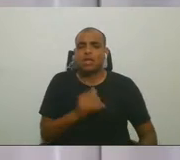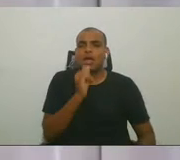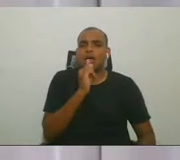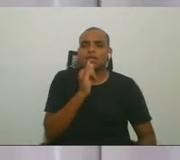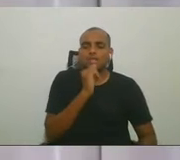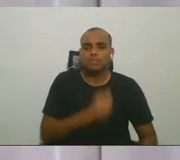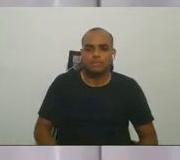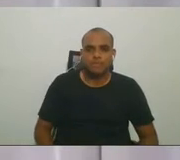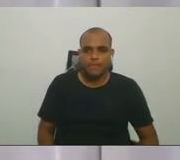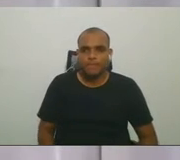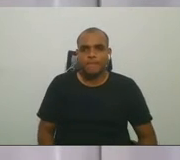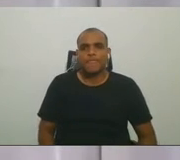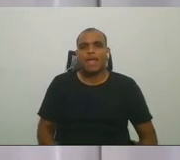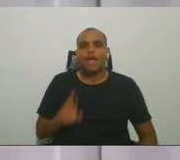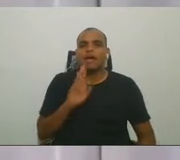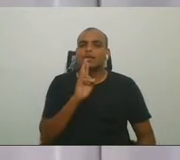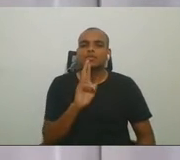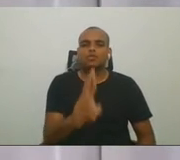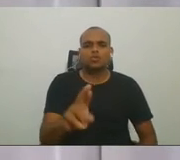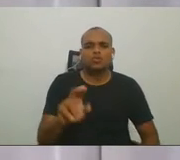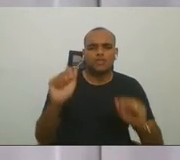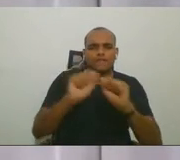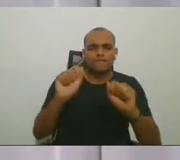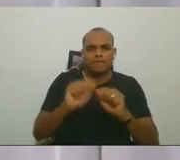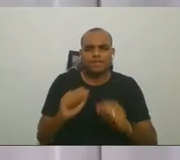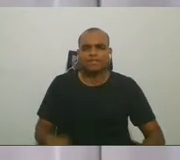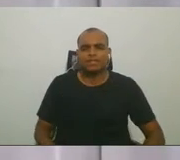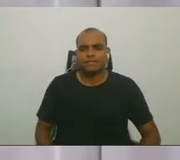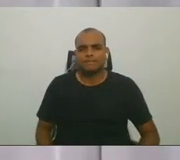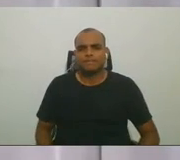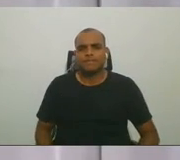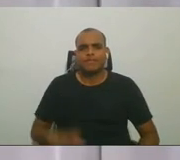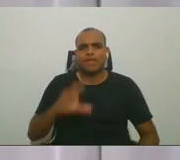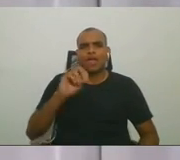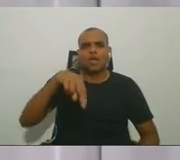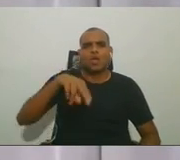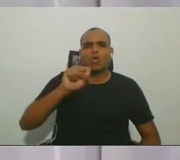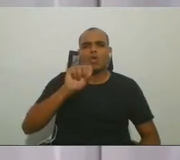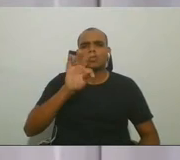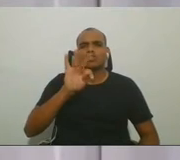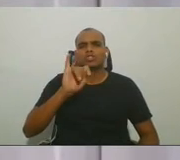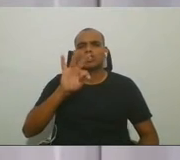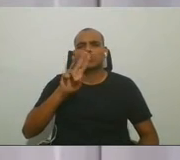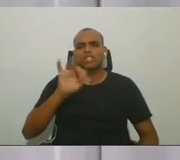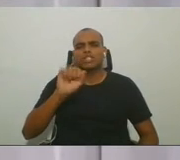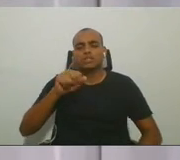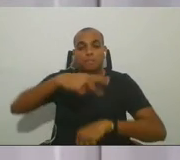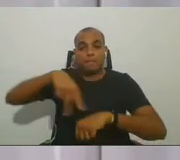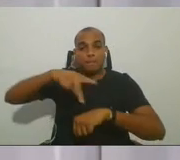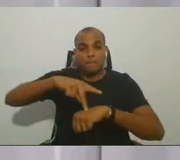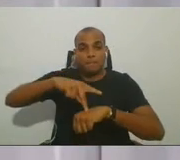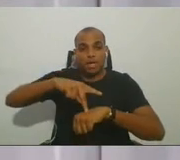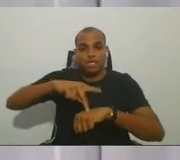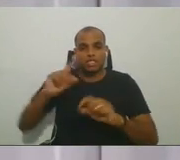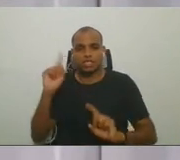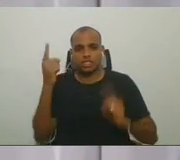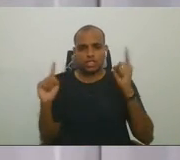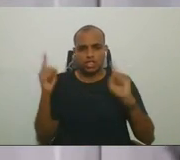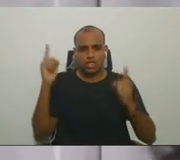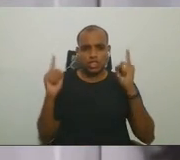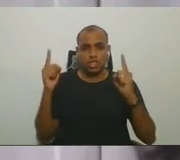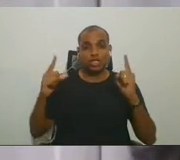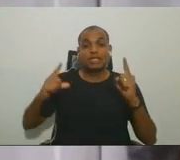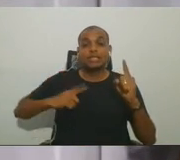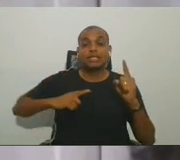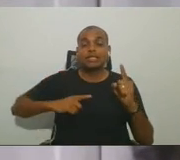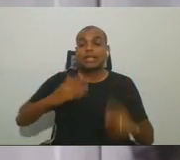resulta a realização da Constituinte, que neste momento no Chile, cuja frente se